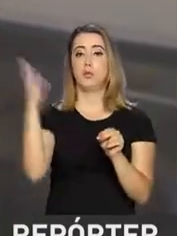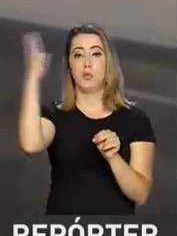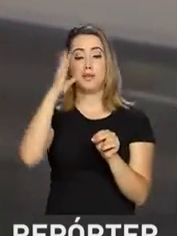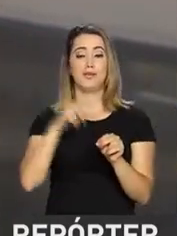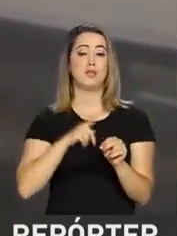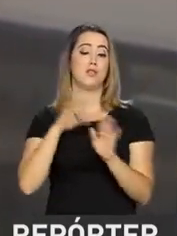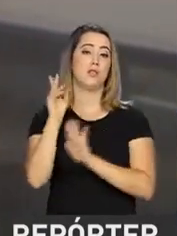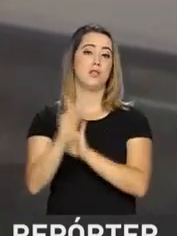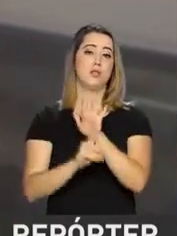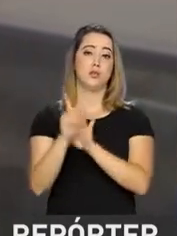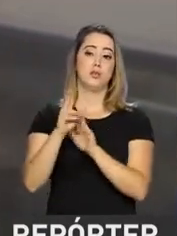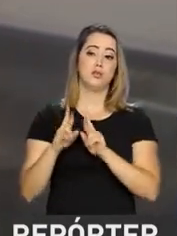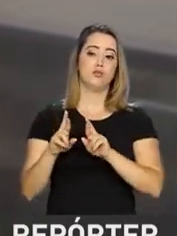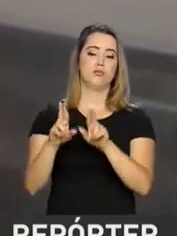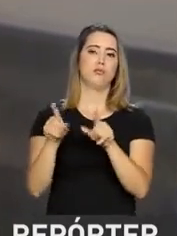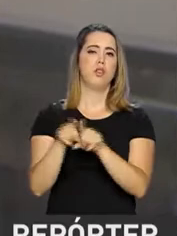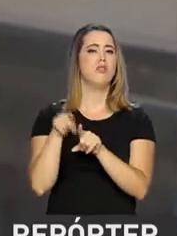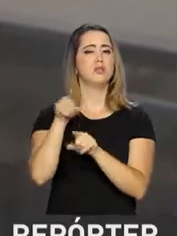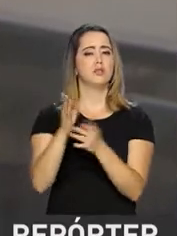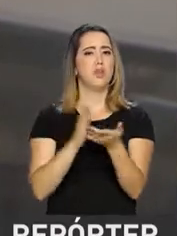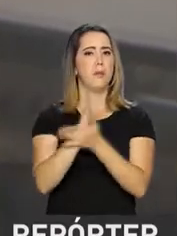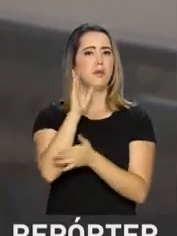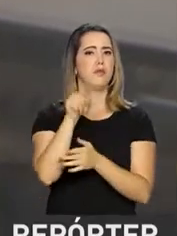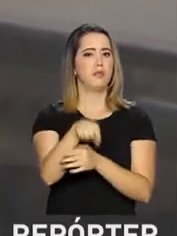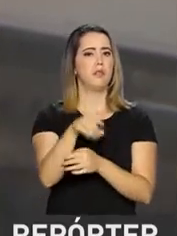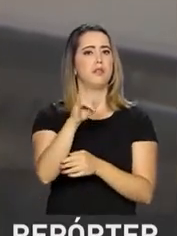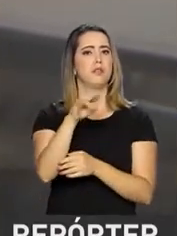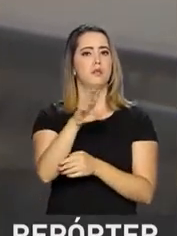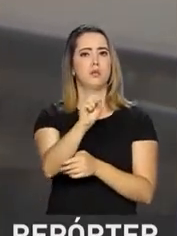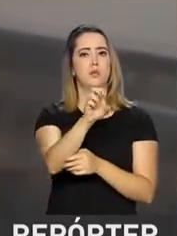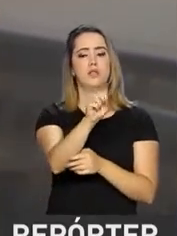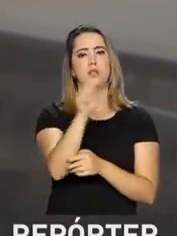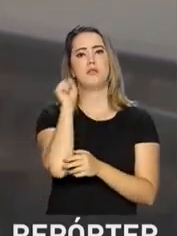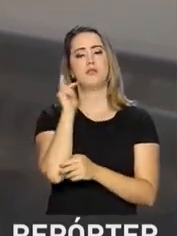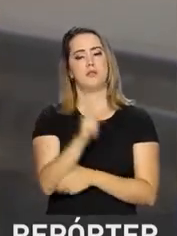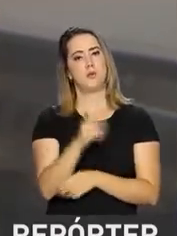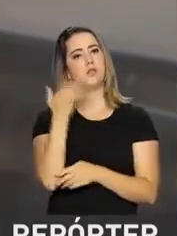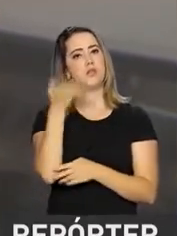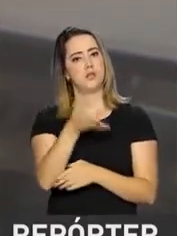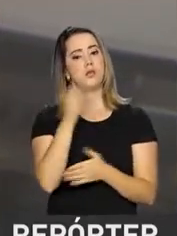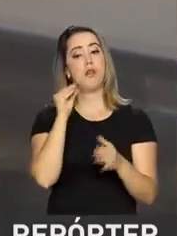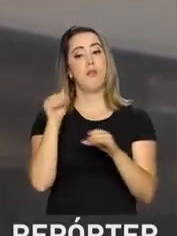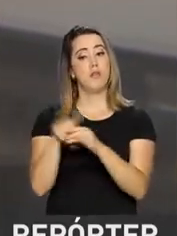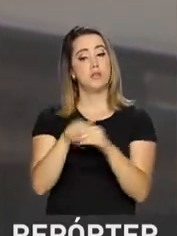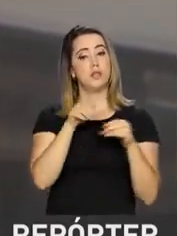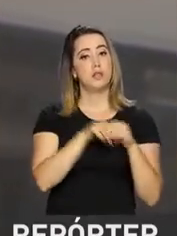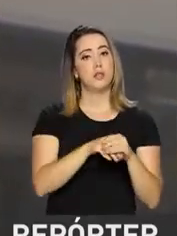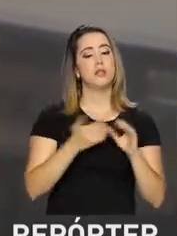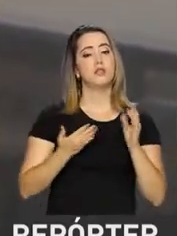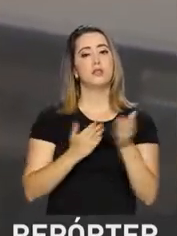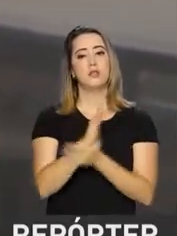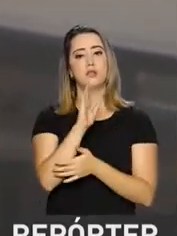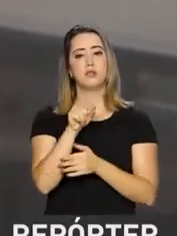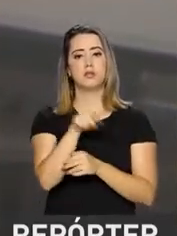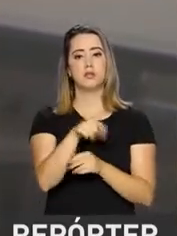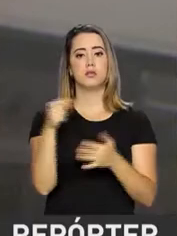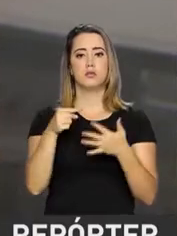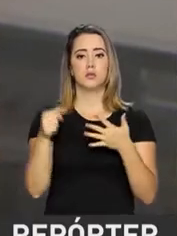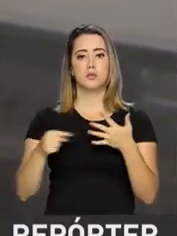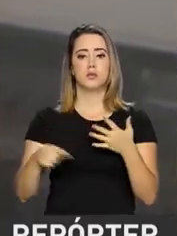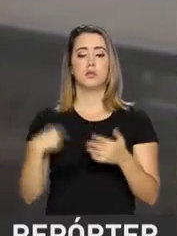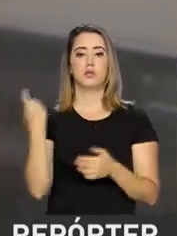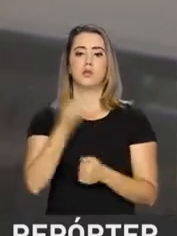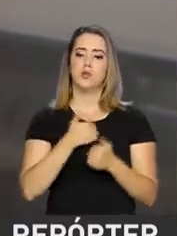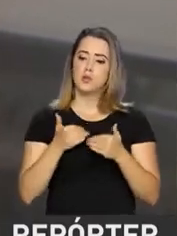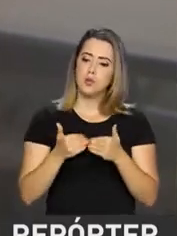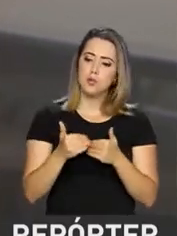ea expectativa de que alguma providência seja votada agora e seja aprovada nos seus contos não é para que